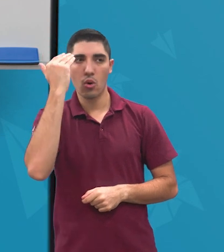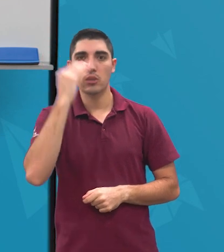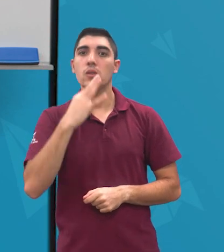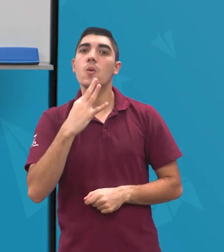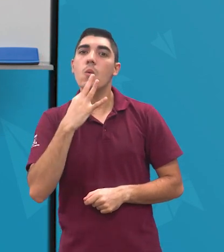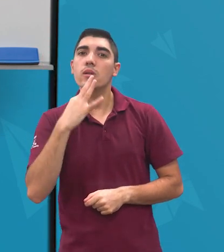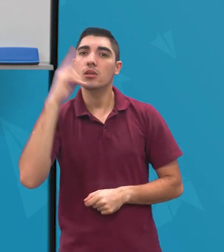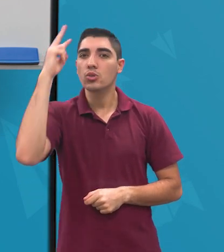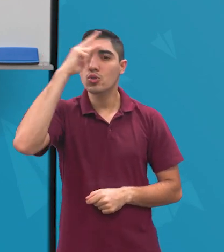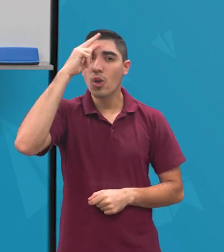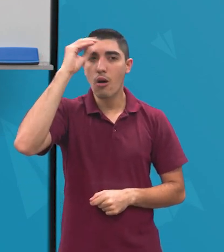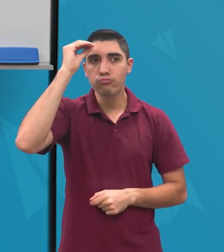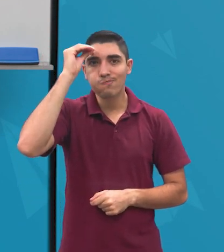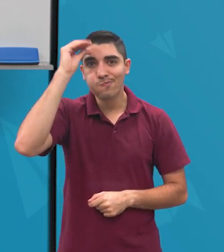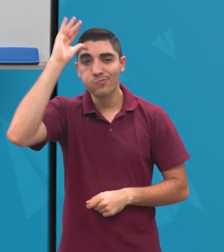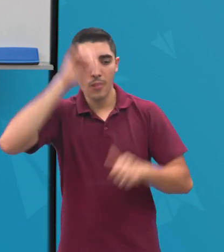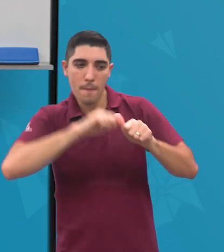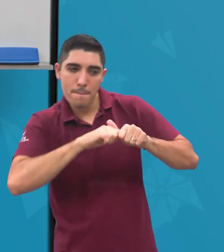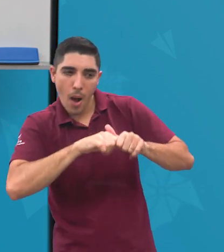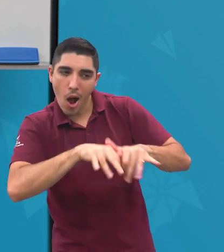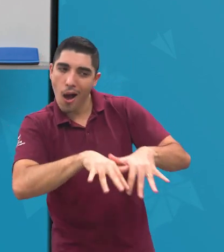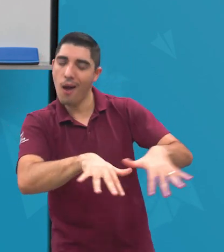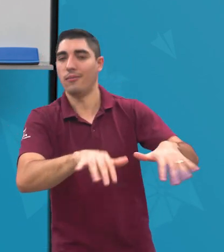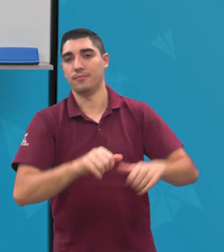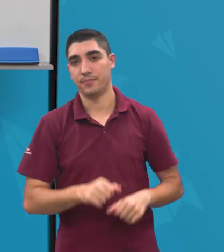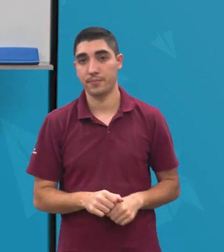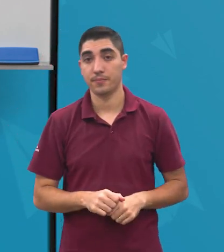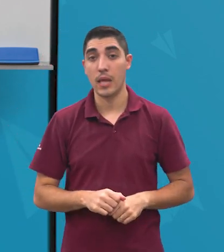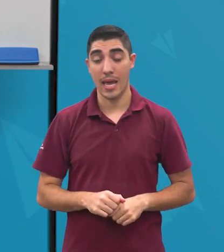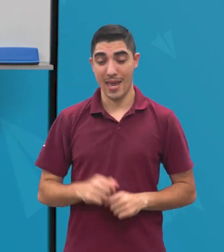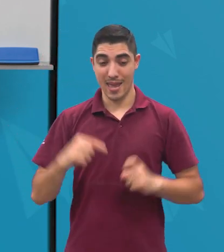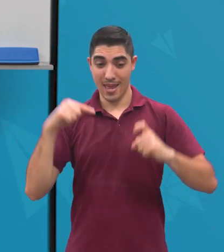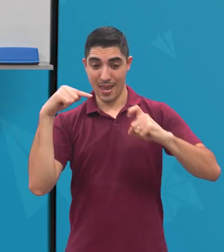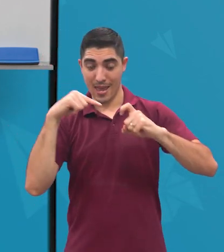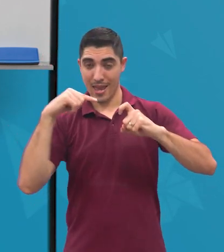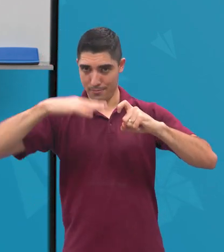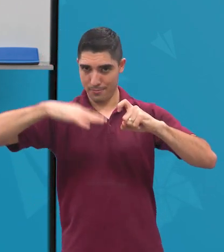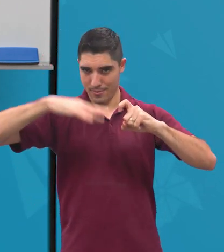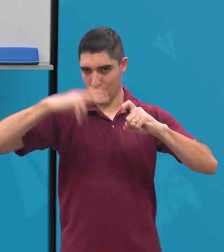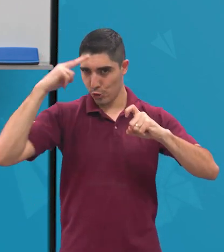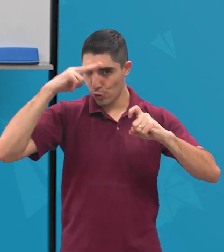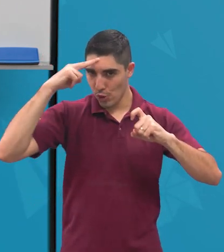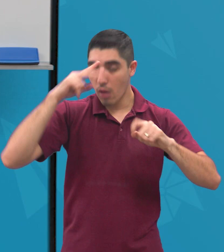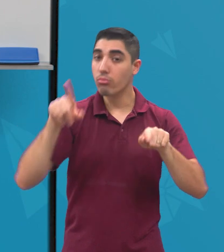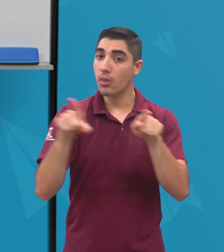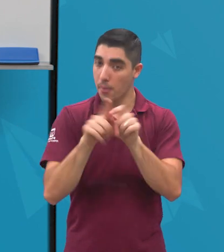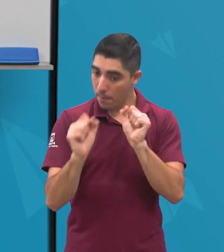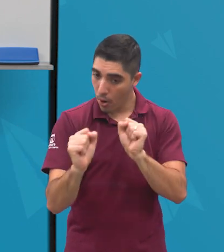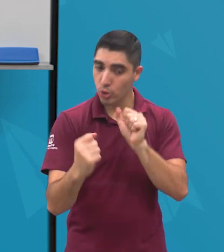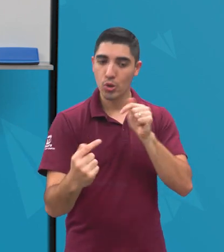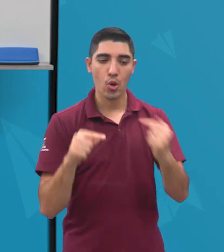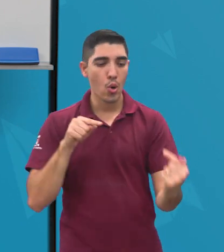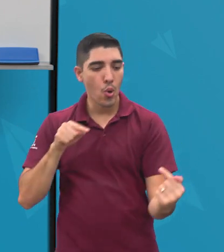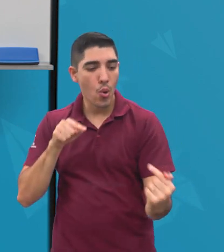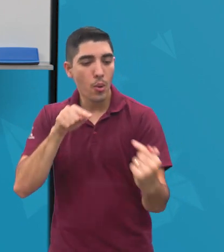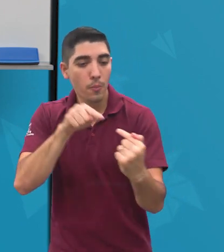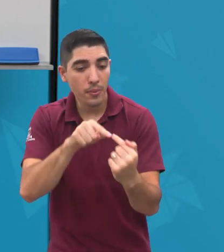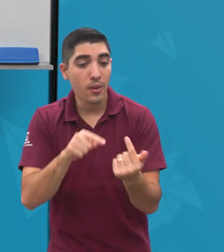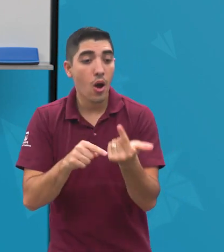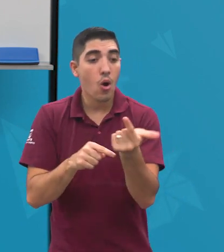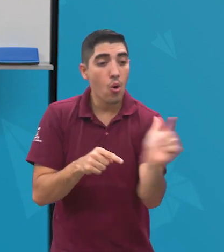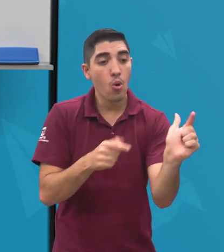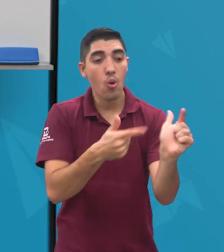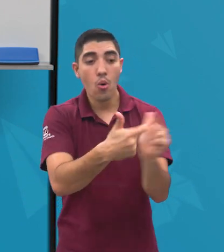pessoas. A gente pode fazer uma aproximação desse mito com outros mitos que